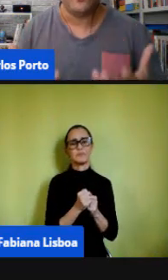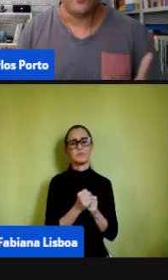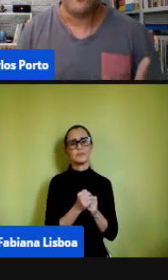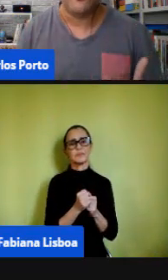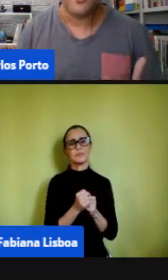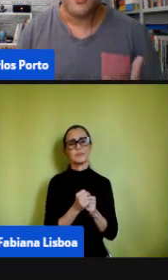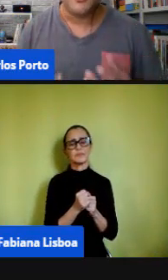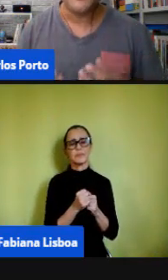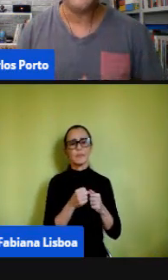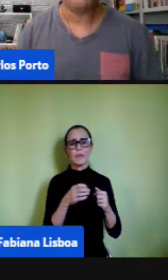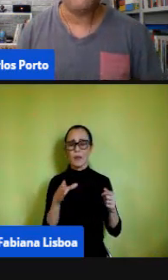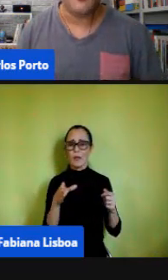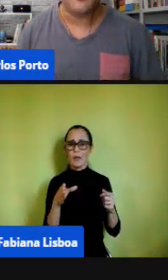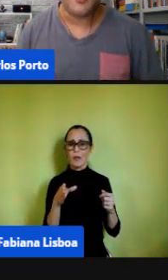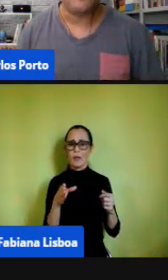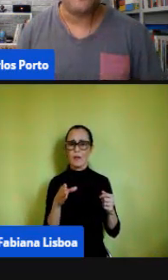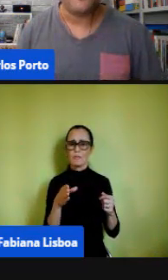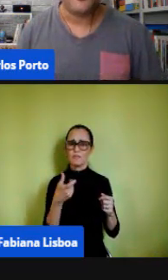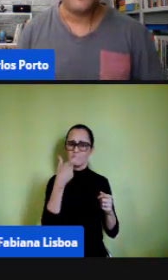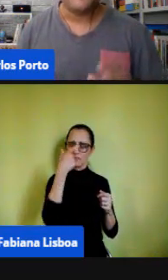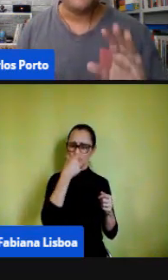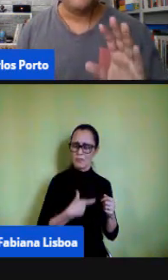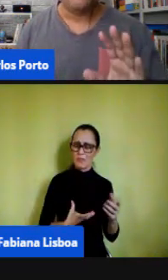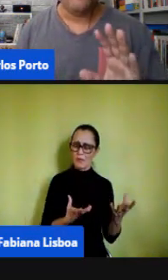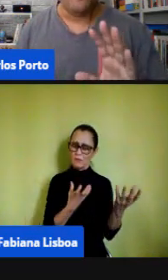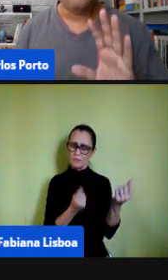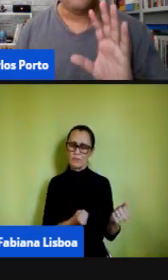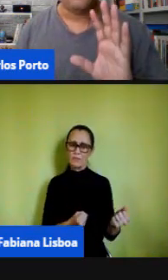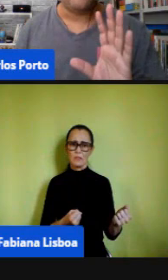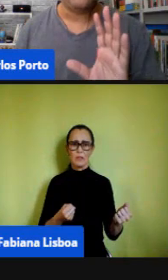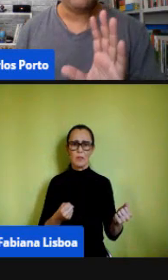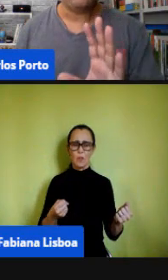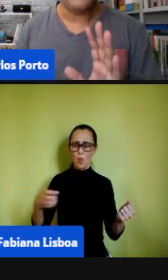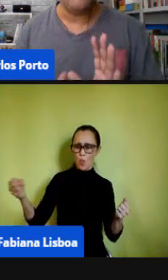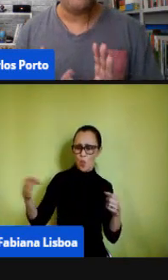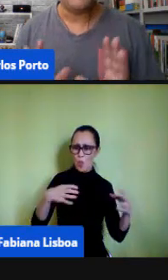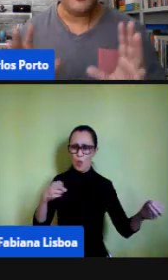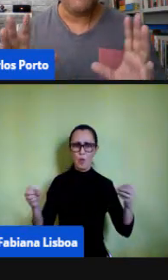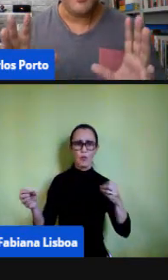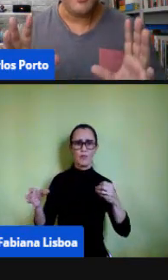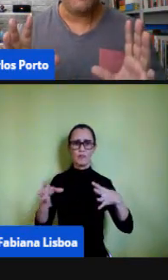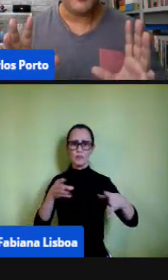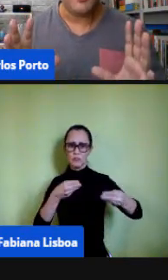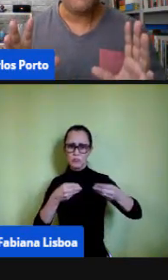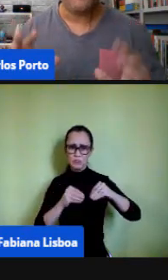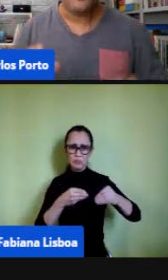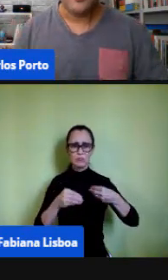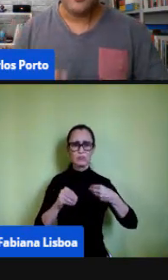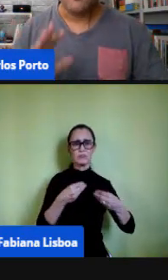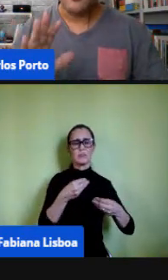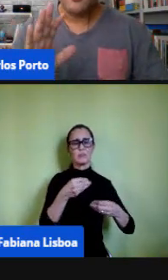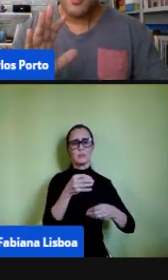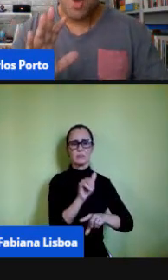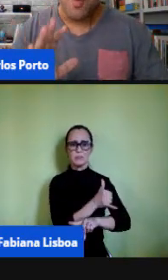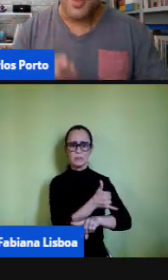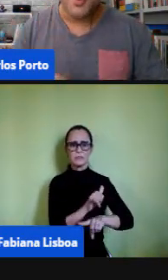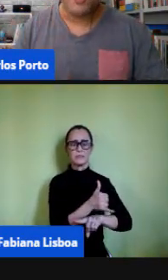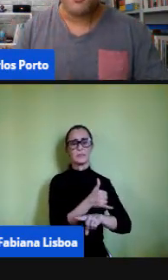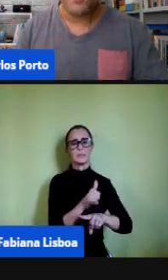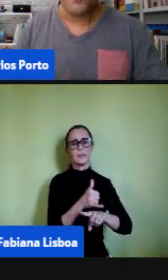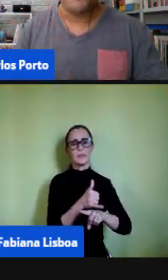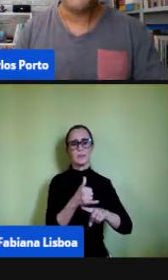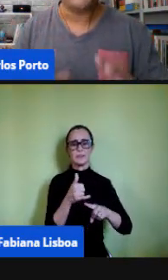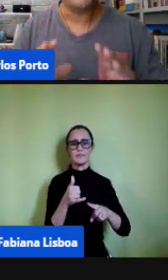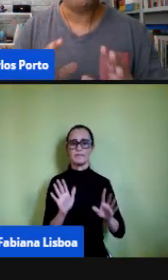abertura do novo e amabilidade. Bom, nós estamos falando de uma maneira bem ampla, né? Mas calma aí,